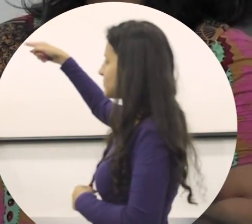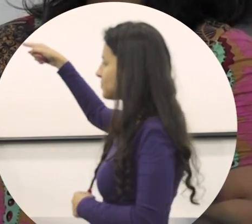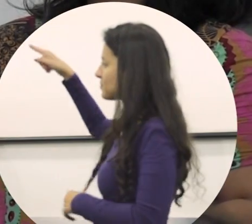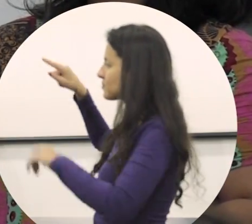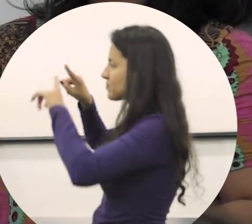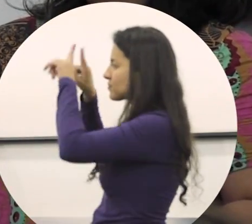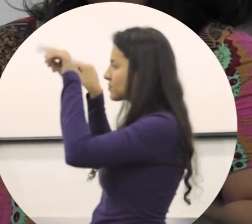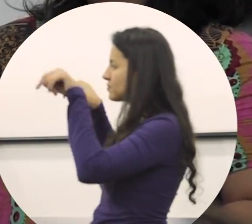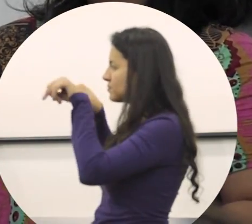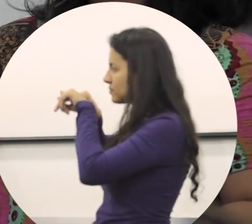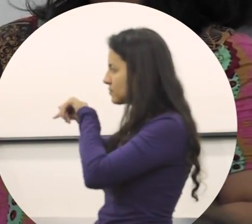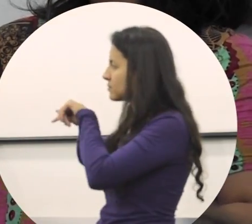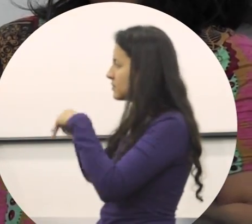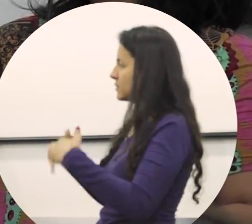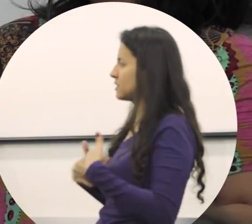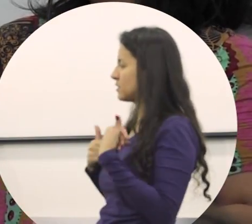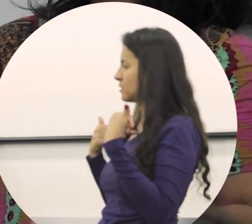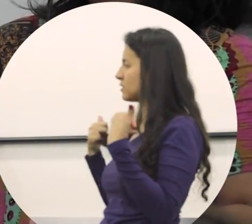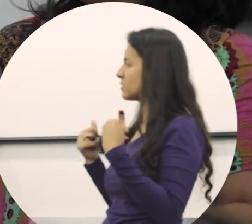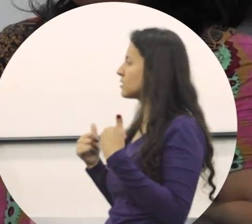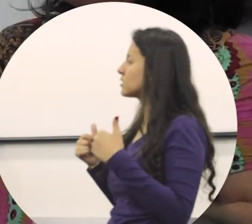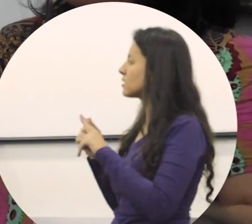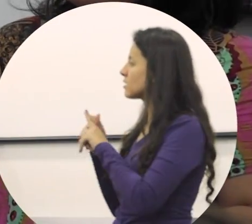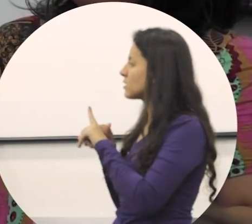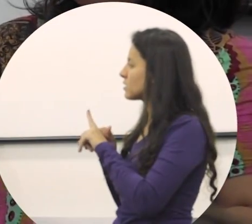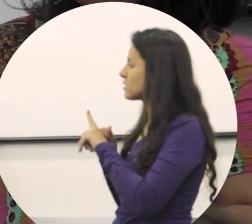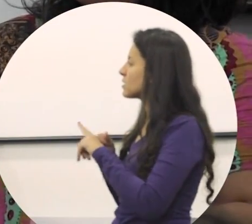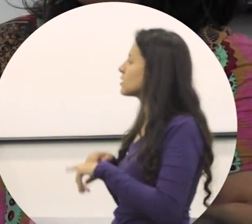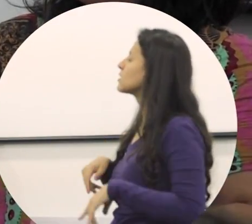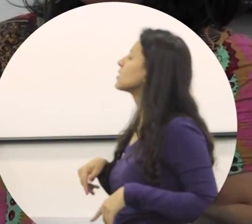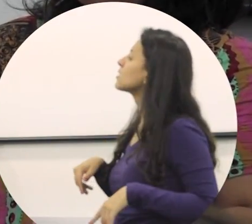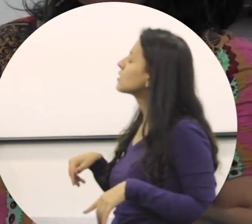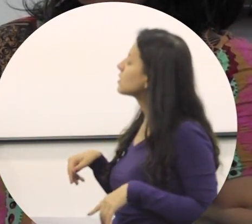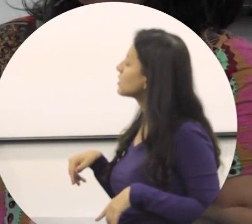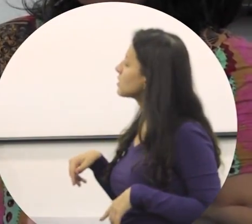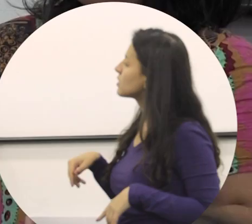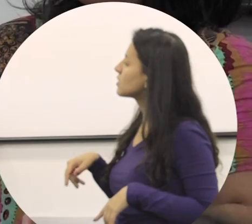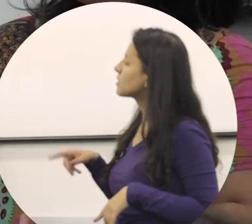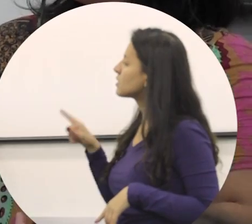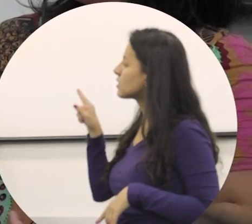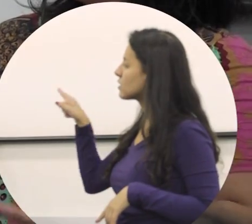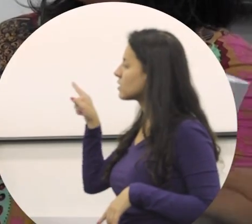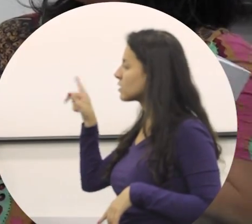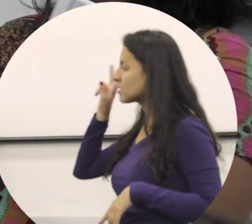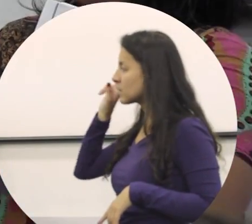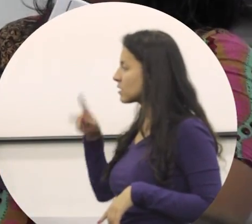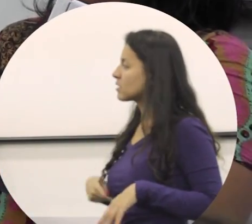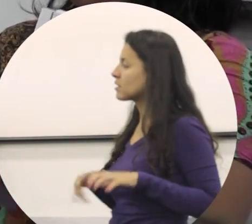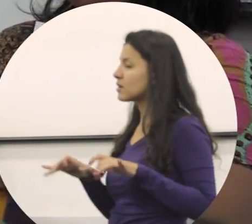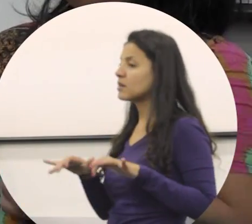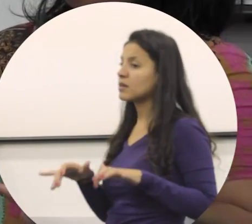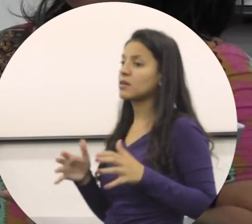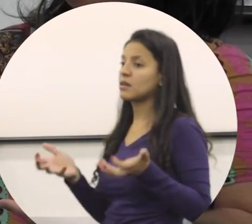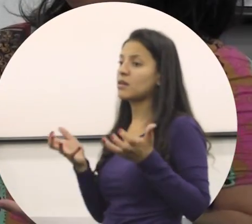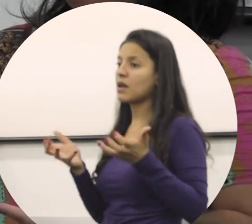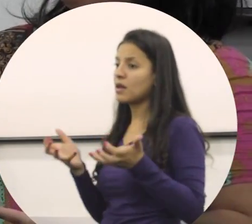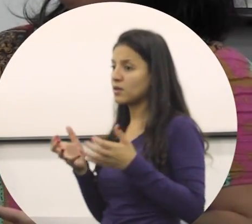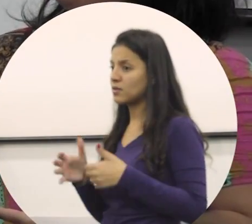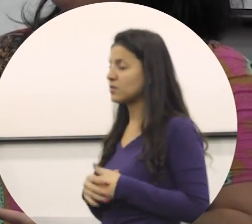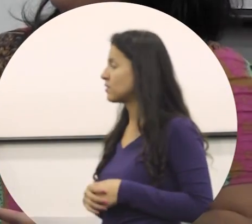nesse quadro dos aniversariantes do mês, que a gente já usa para um monte de coisa, e faz assim, Kátia, informática,